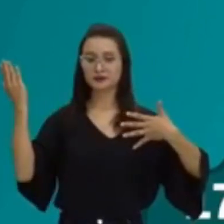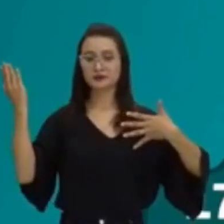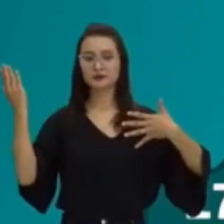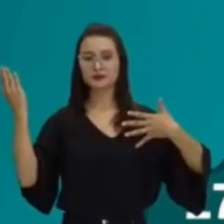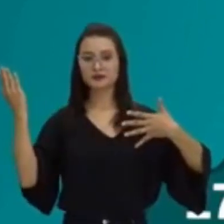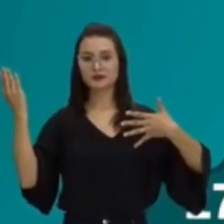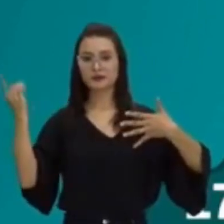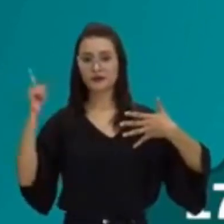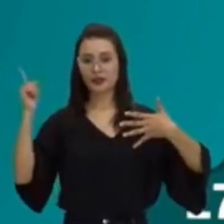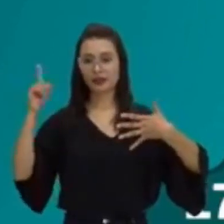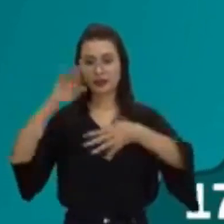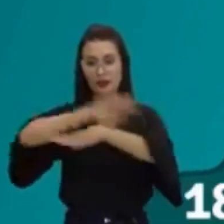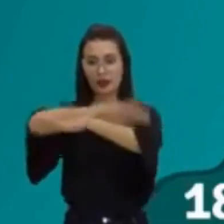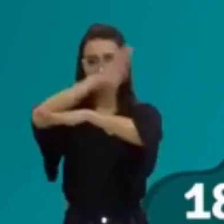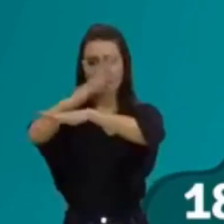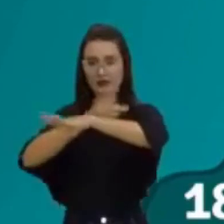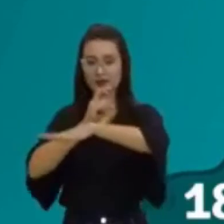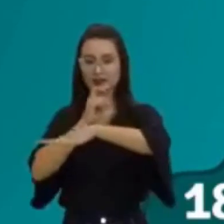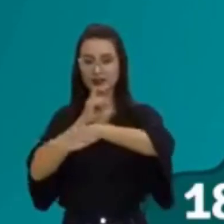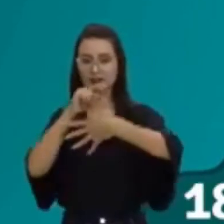o iceberg, né?